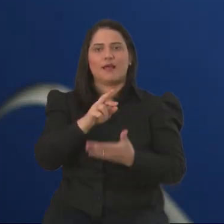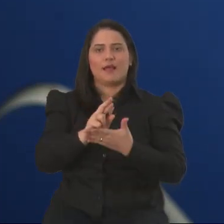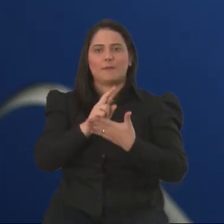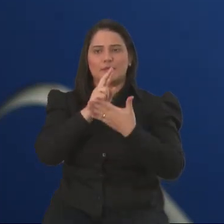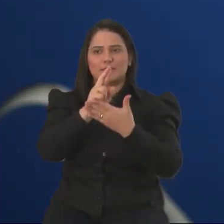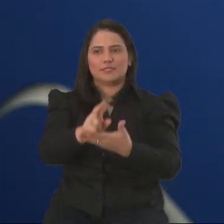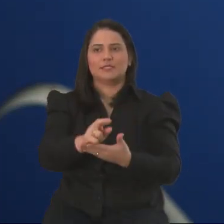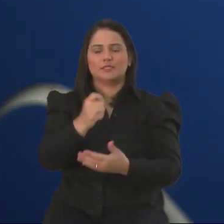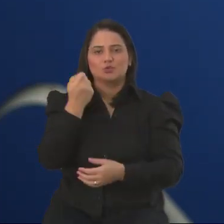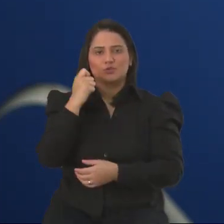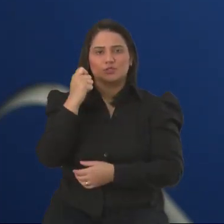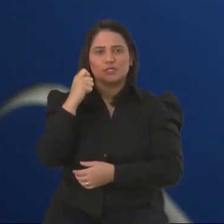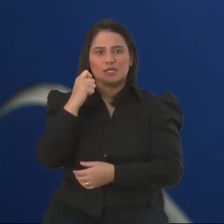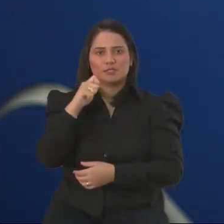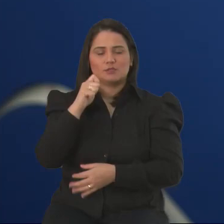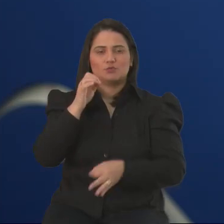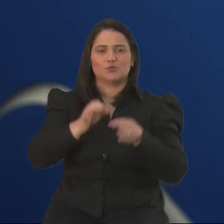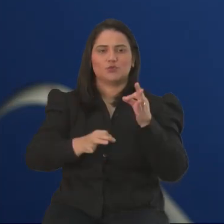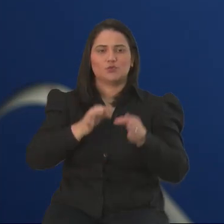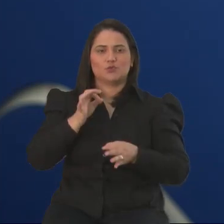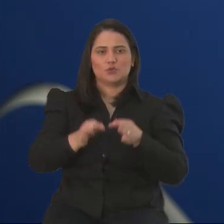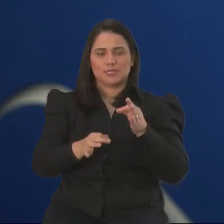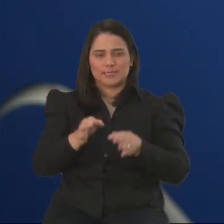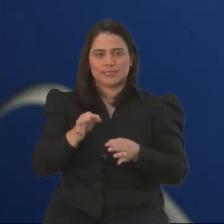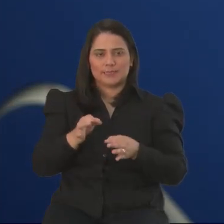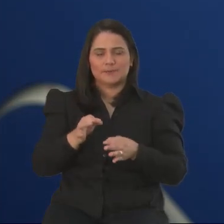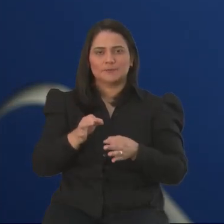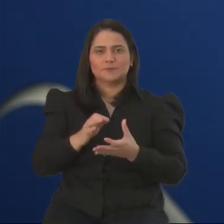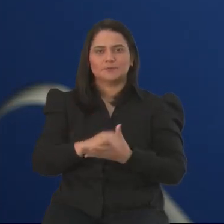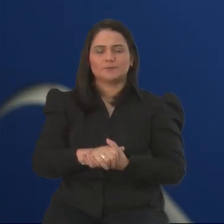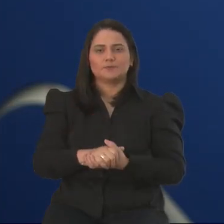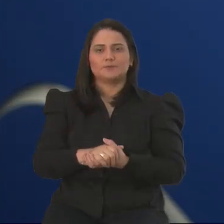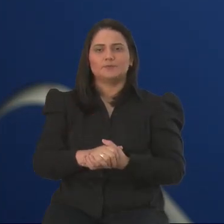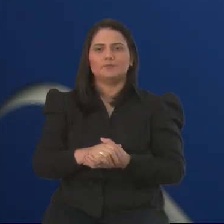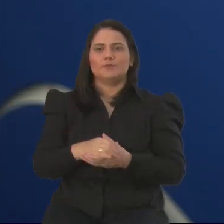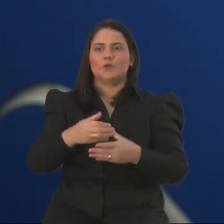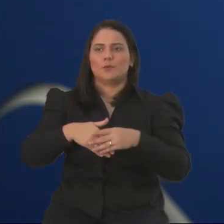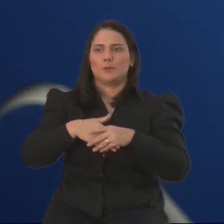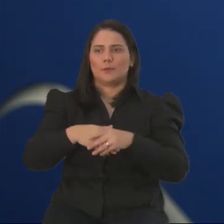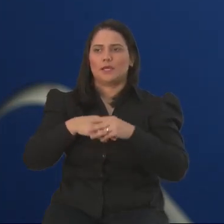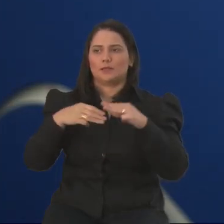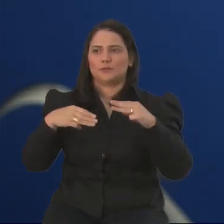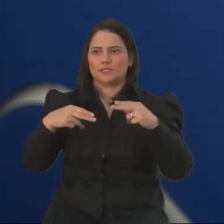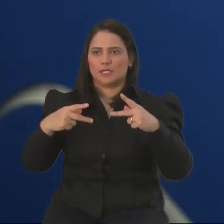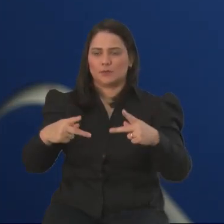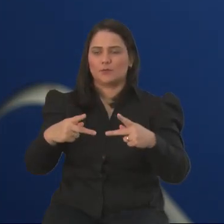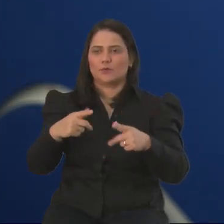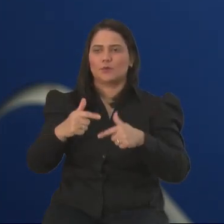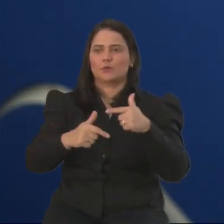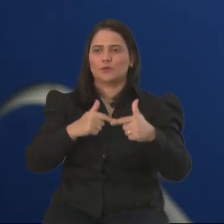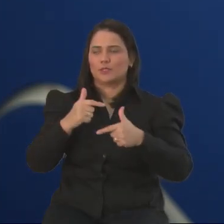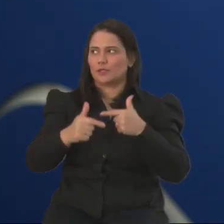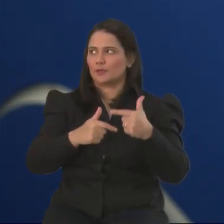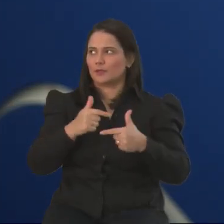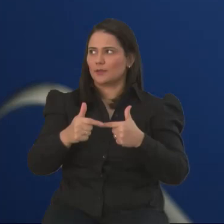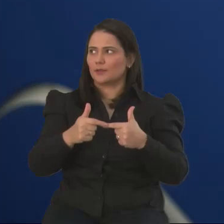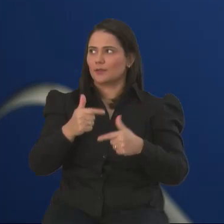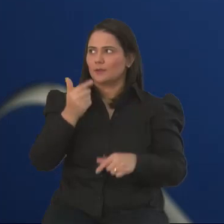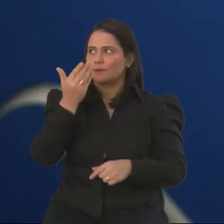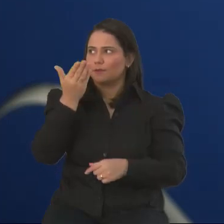dos Magistrados. Cumprimento o Ministério Público do Trabalho. Vou pedir licença para fazê-lo em nome